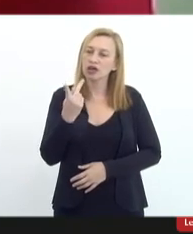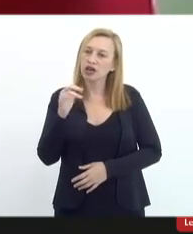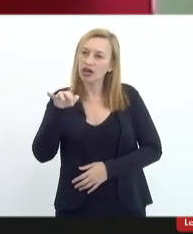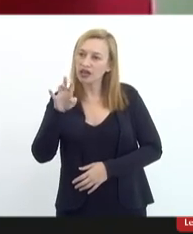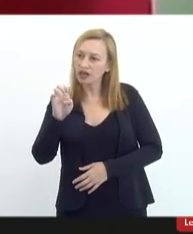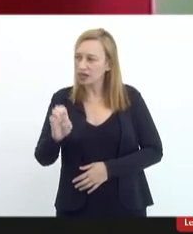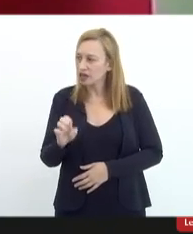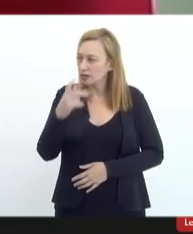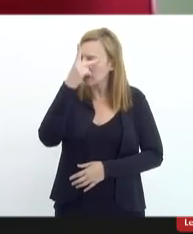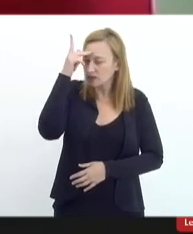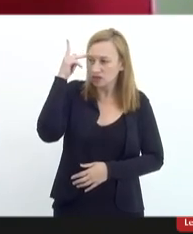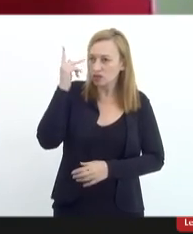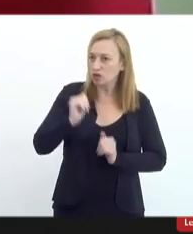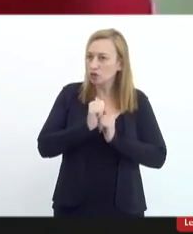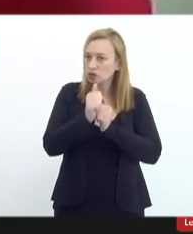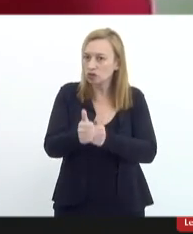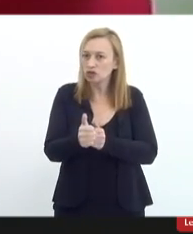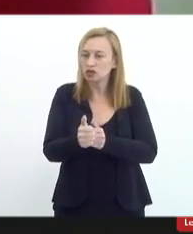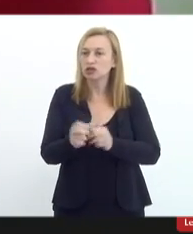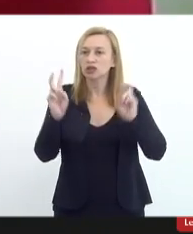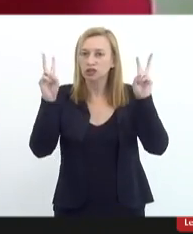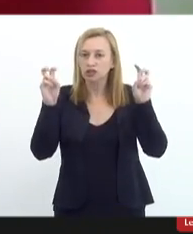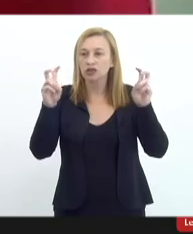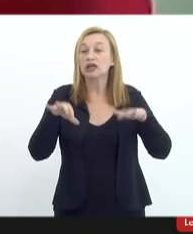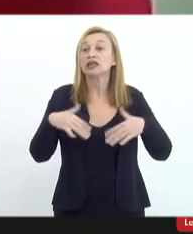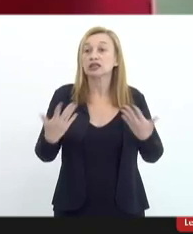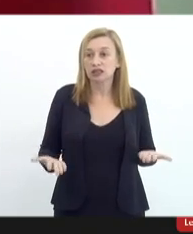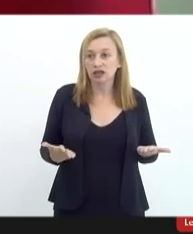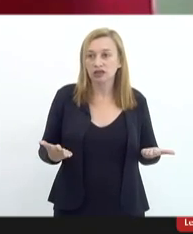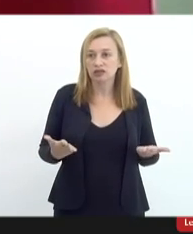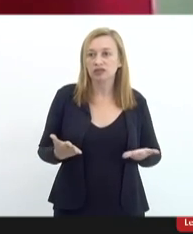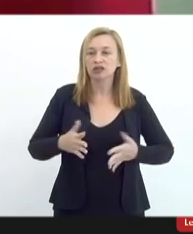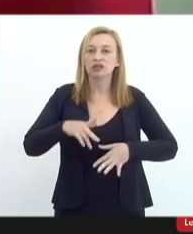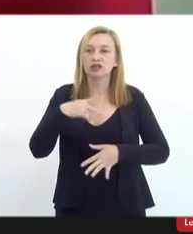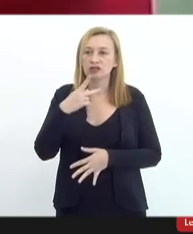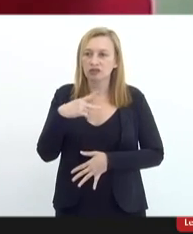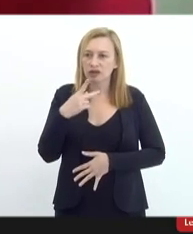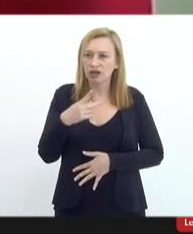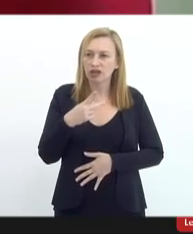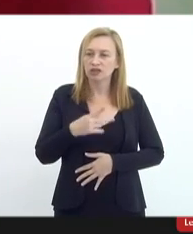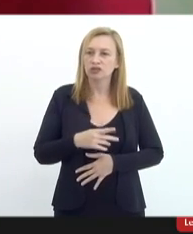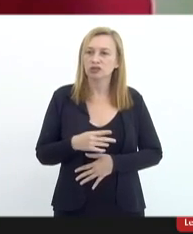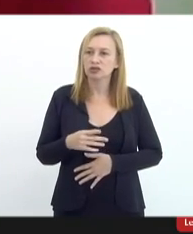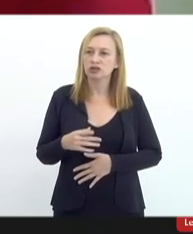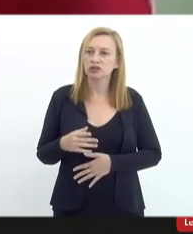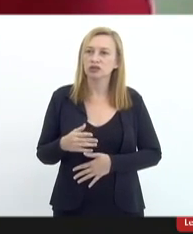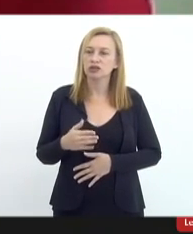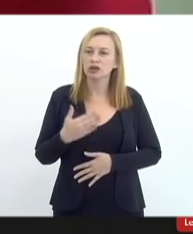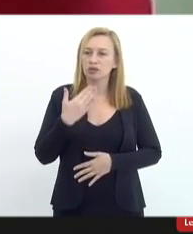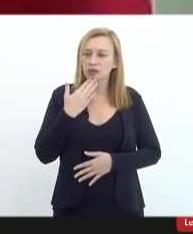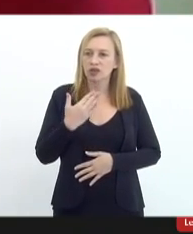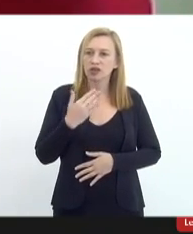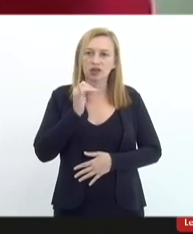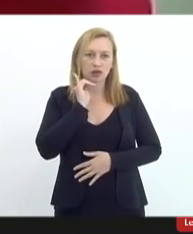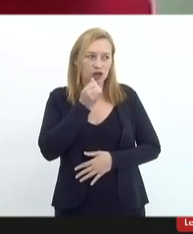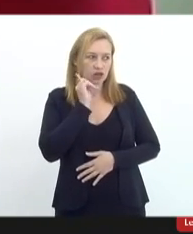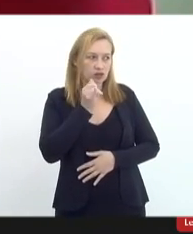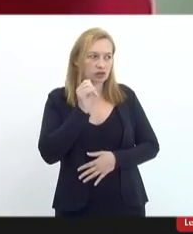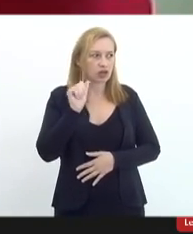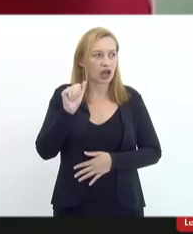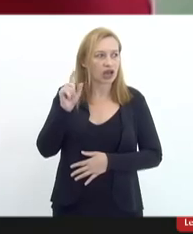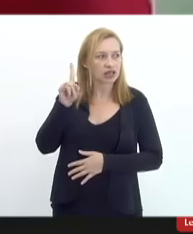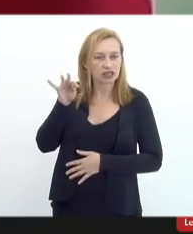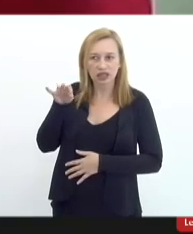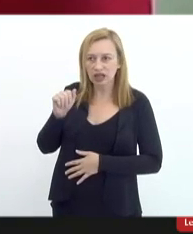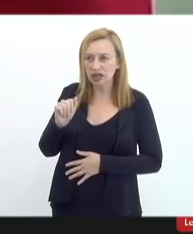que conduzia essa situação. Então, feitas essas considerações, eu vou passar para o nosso relator, deputado Átila